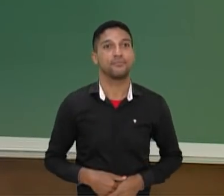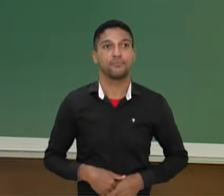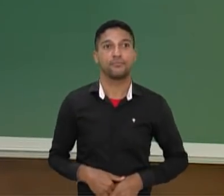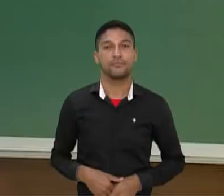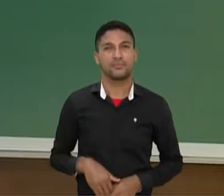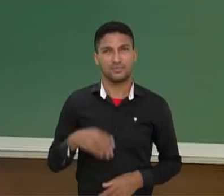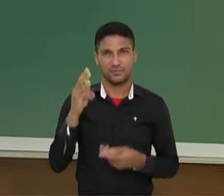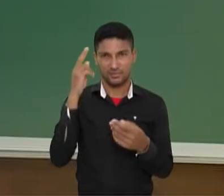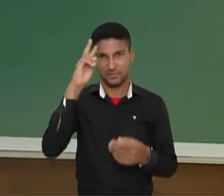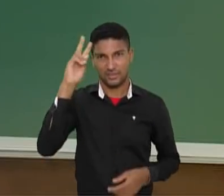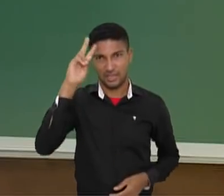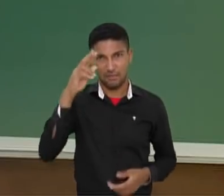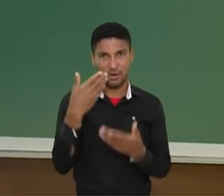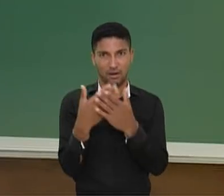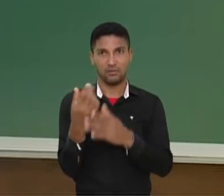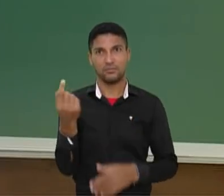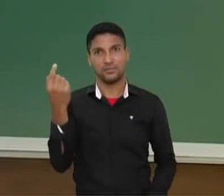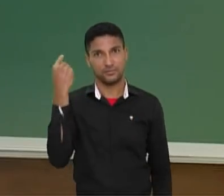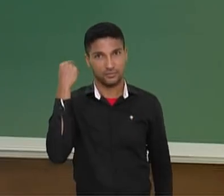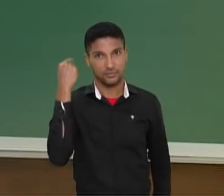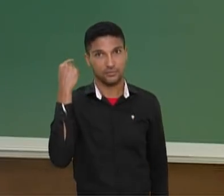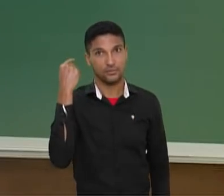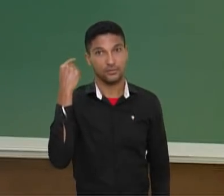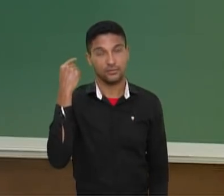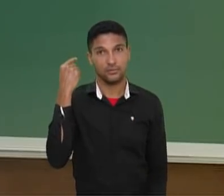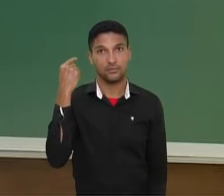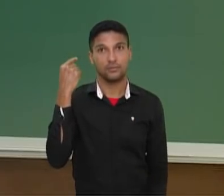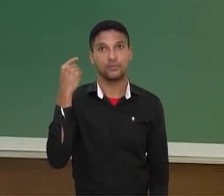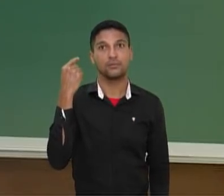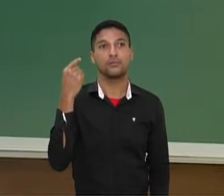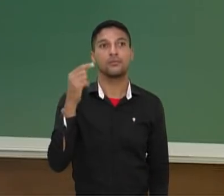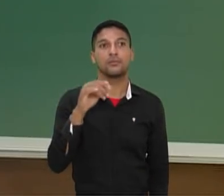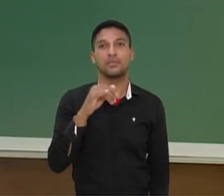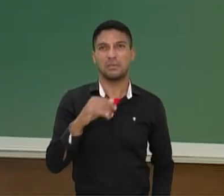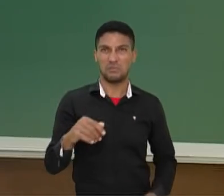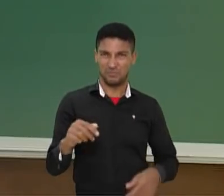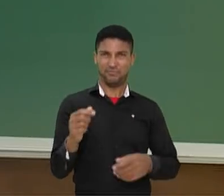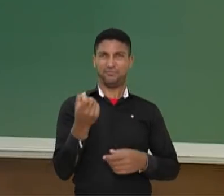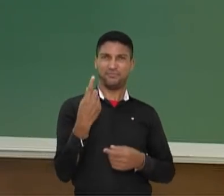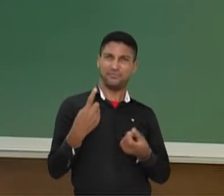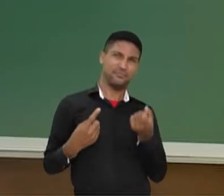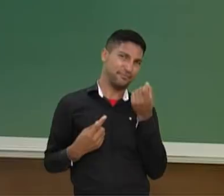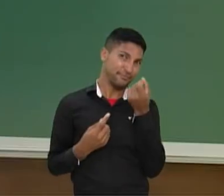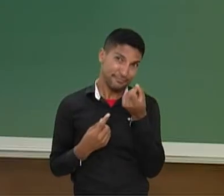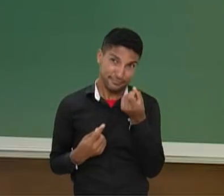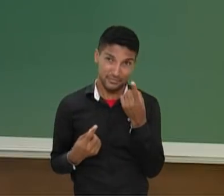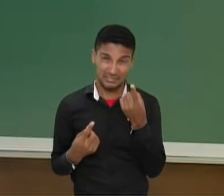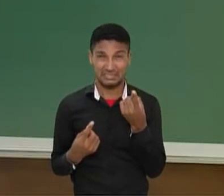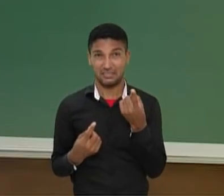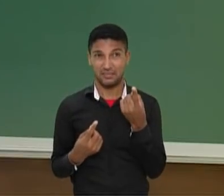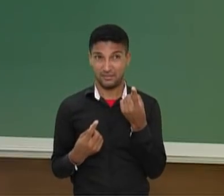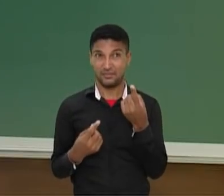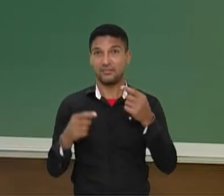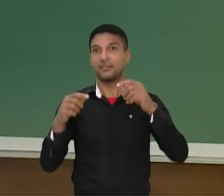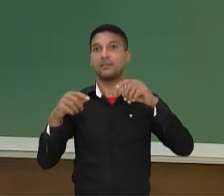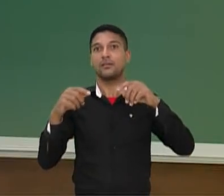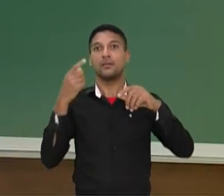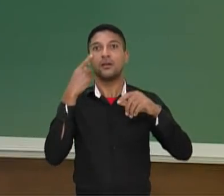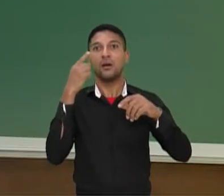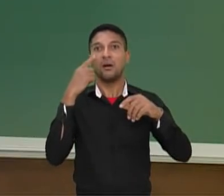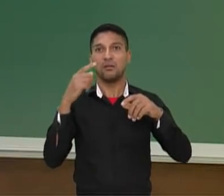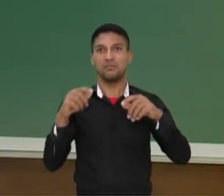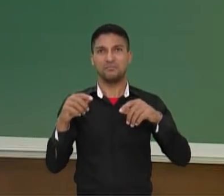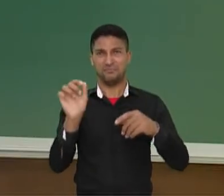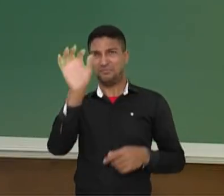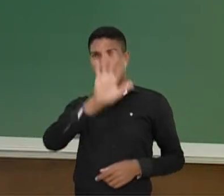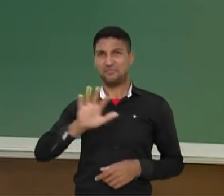aulas passadas que para a gente calcular a área de uma figura assim estranha, a gente faz uma decomposição da figura? A